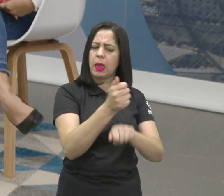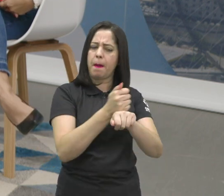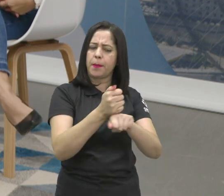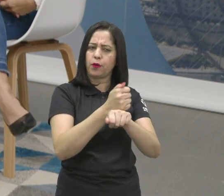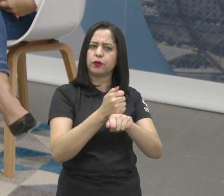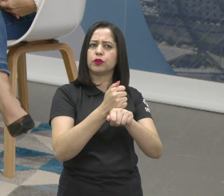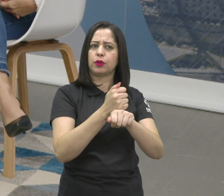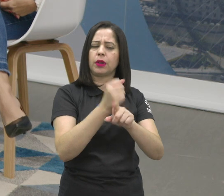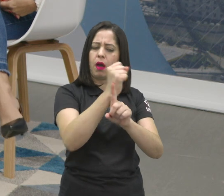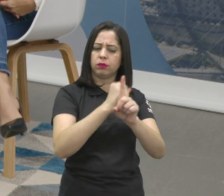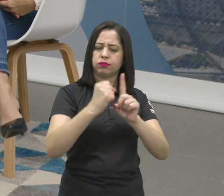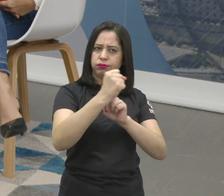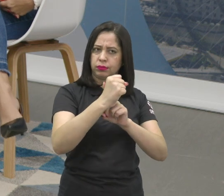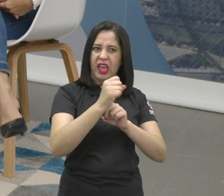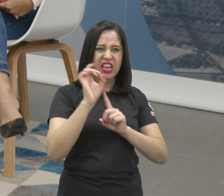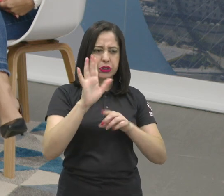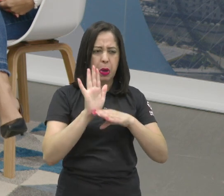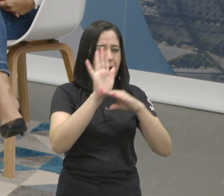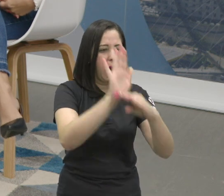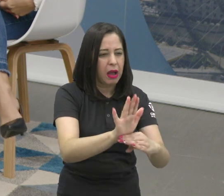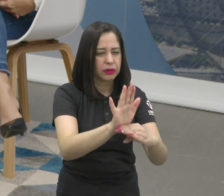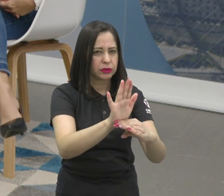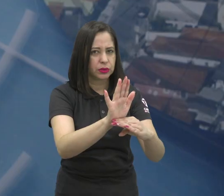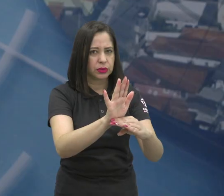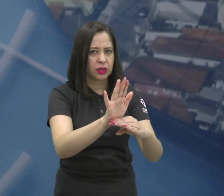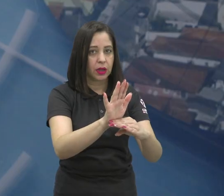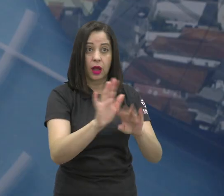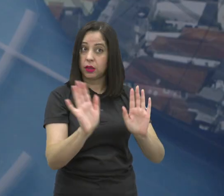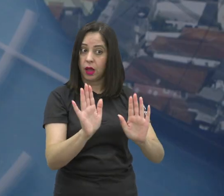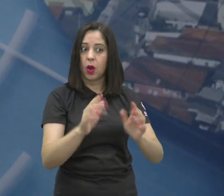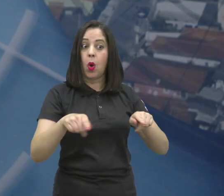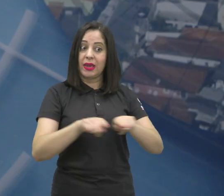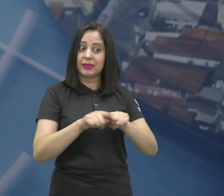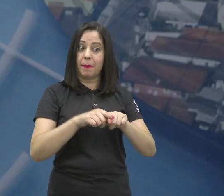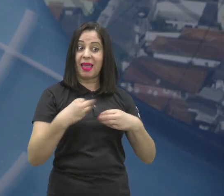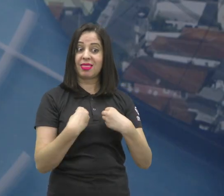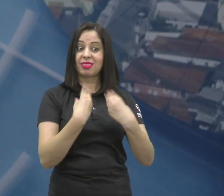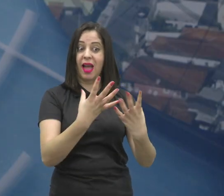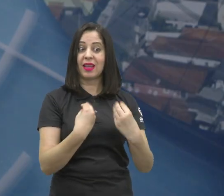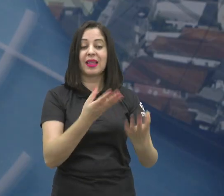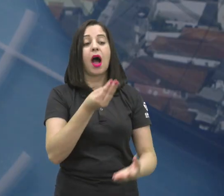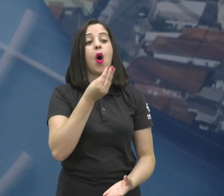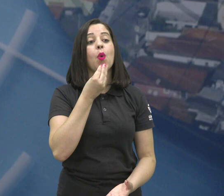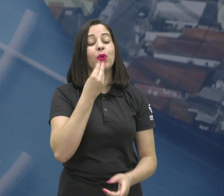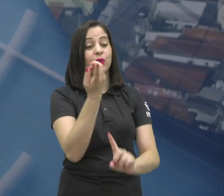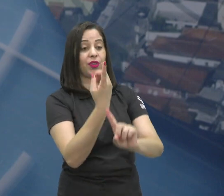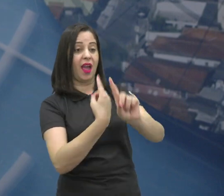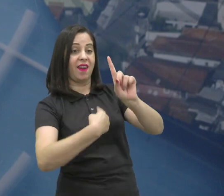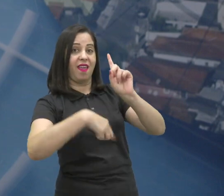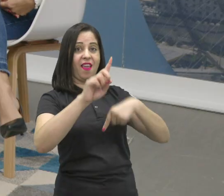não é só você ajudar, né, a pessoa que está ali numa necessidade, mas você capacitá-lo para que ele tenha mais